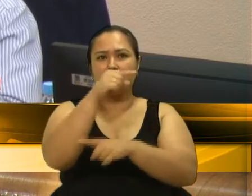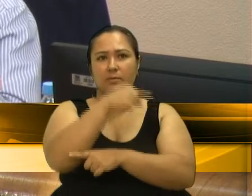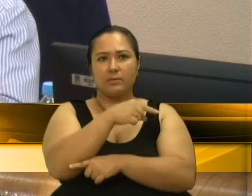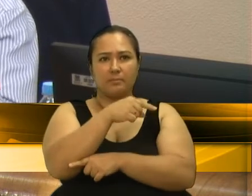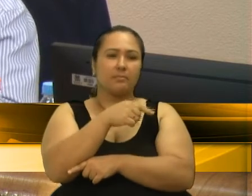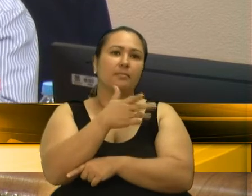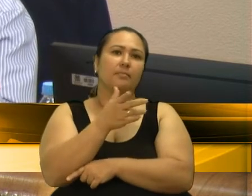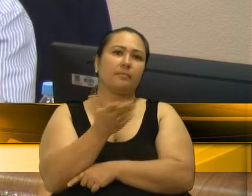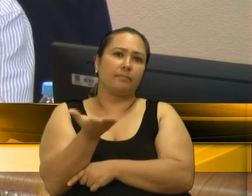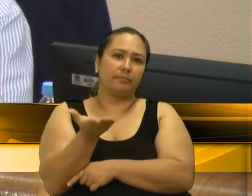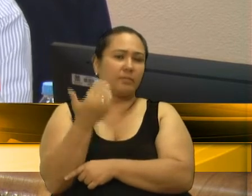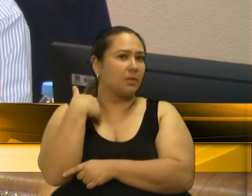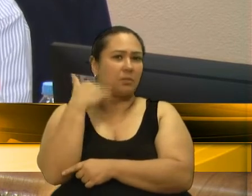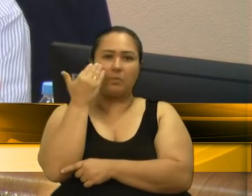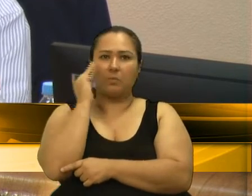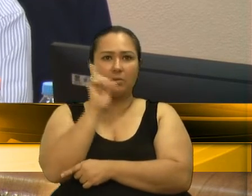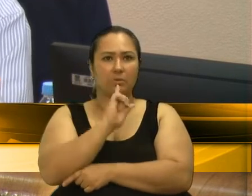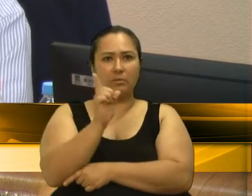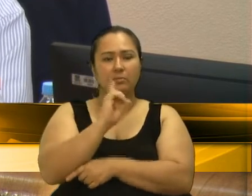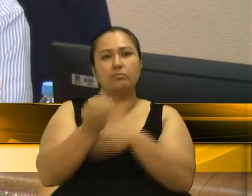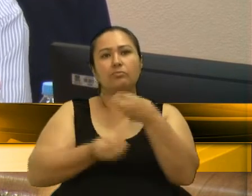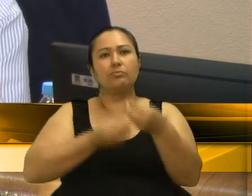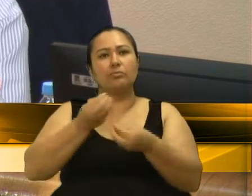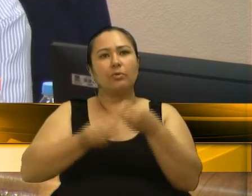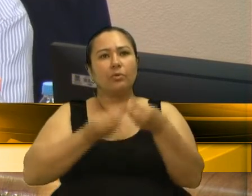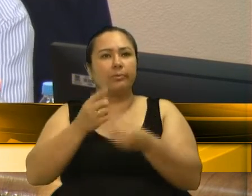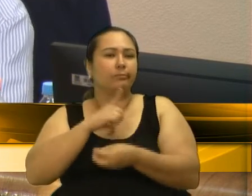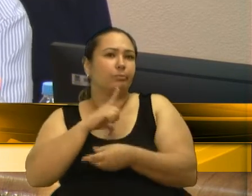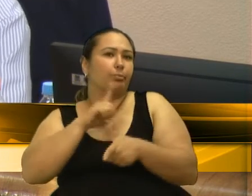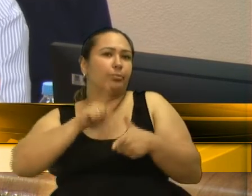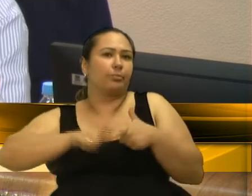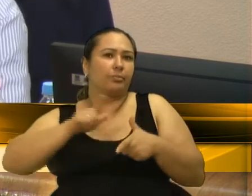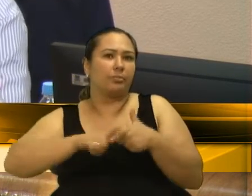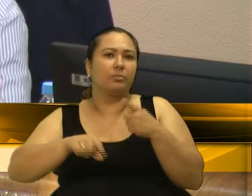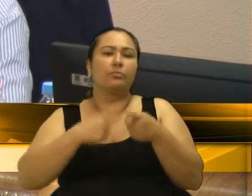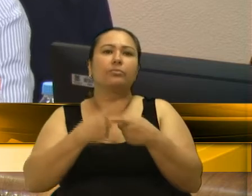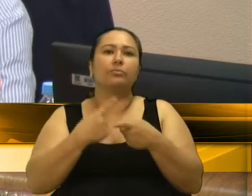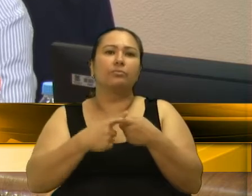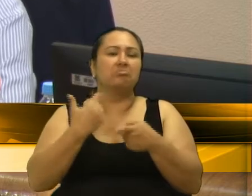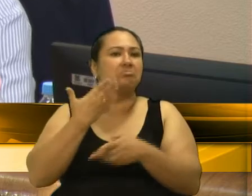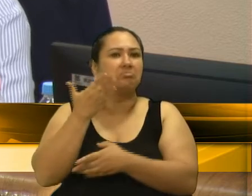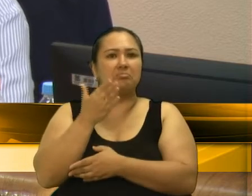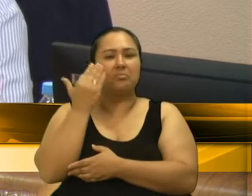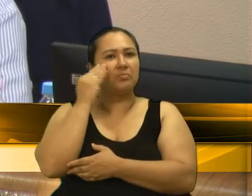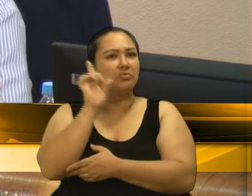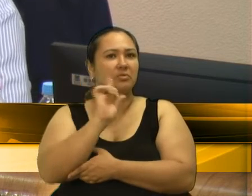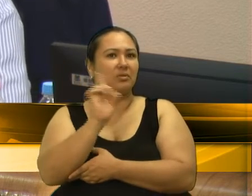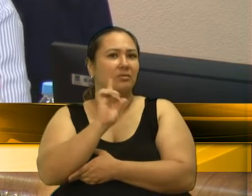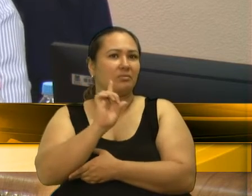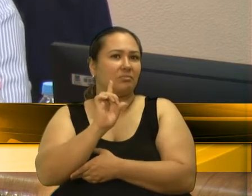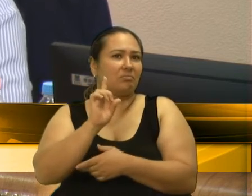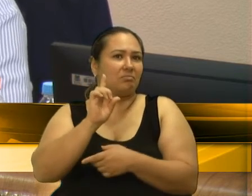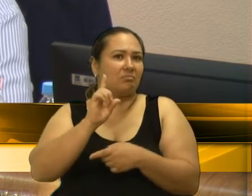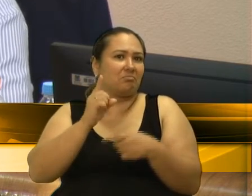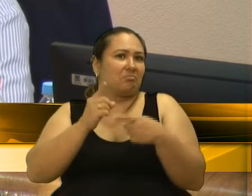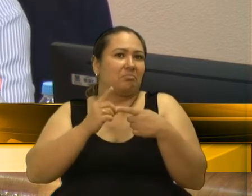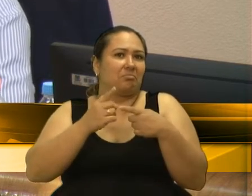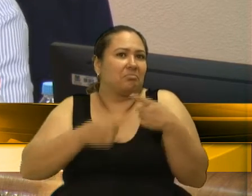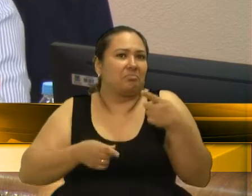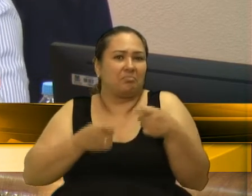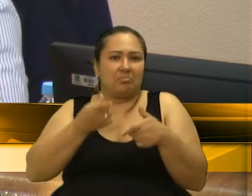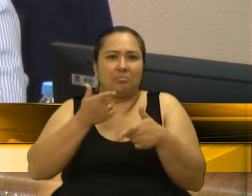Então, não entende de maneira alguma que isso venha a ter afetado. Não tínhamos nenhum tipo de contradição referente a isso por parte dos